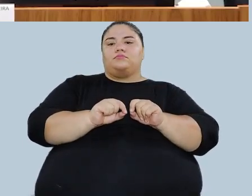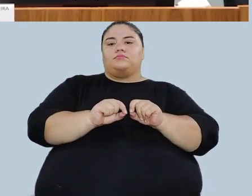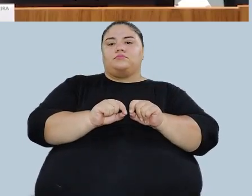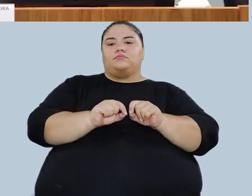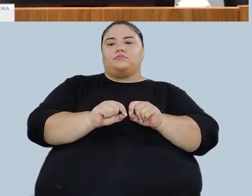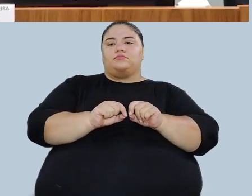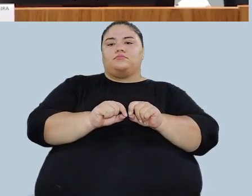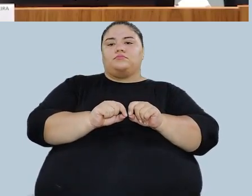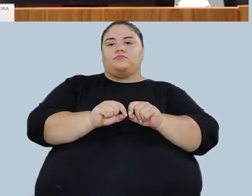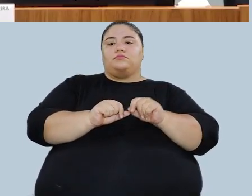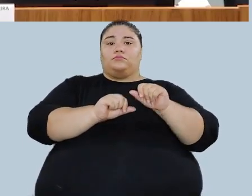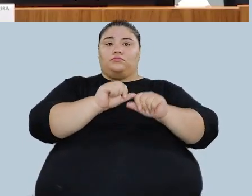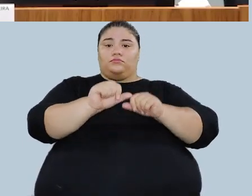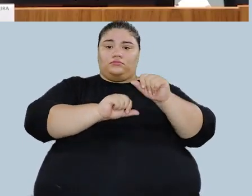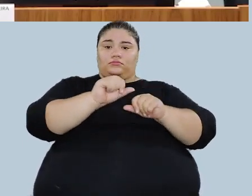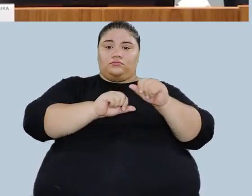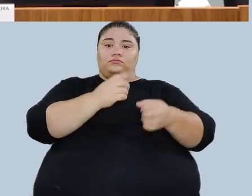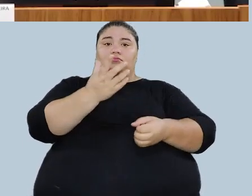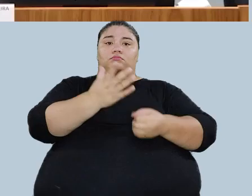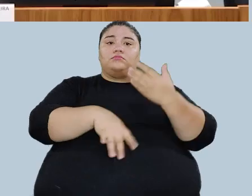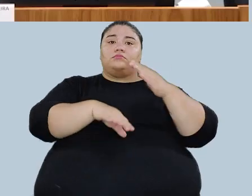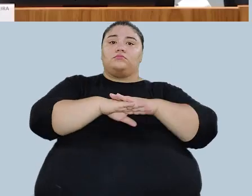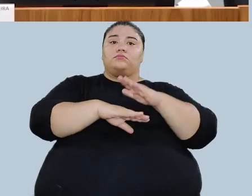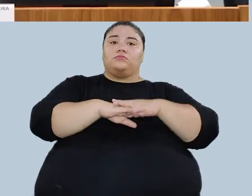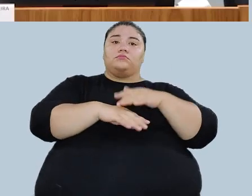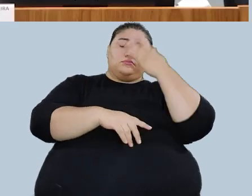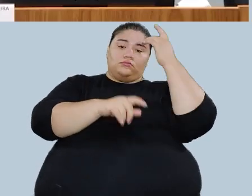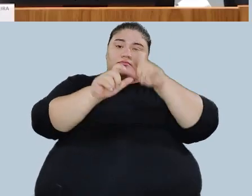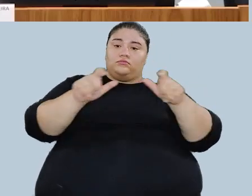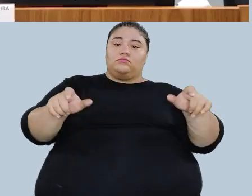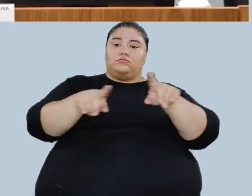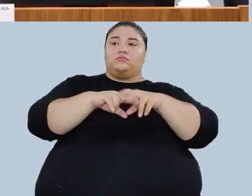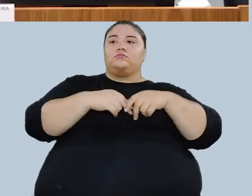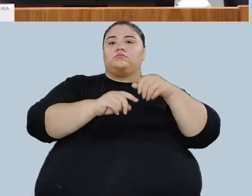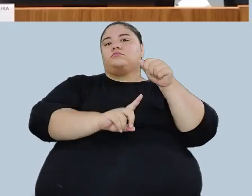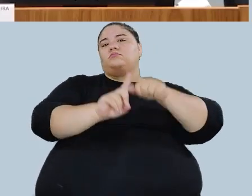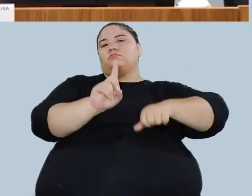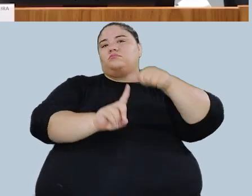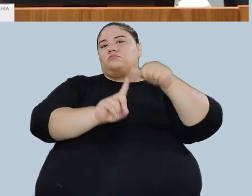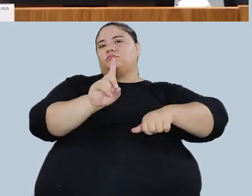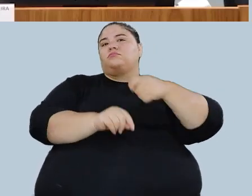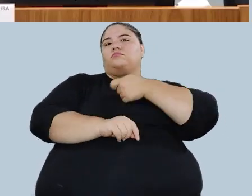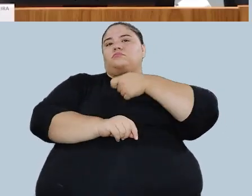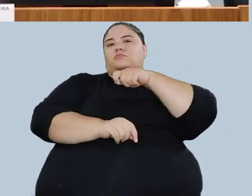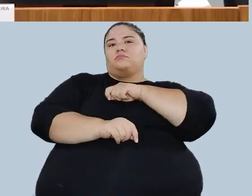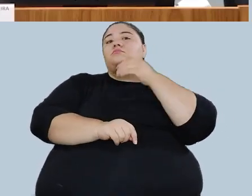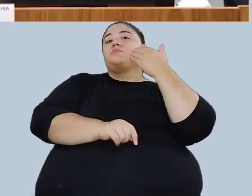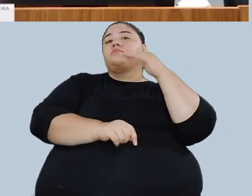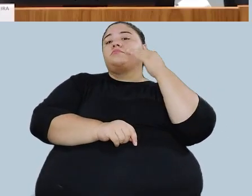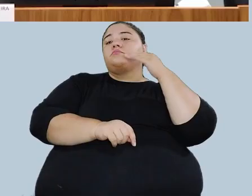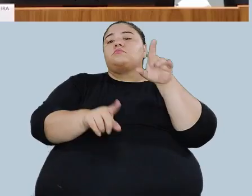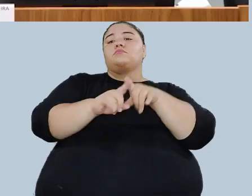teremos que fazer uma revisão e uma formação desse quadro de pessoal dos auditores fiscais para que interpretem e